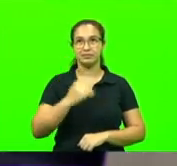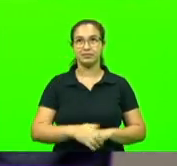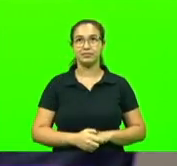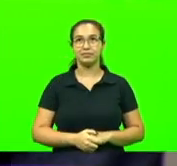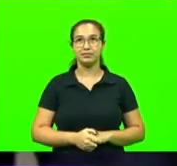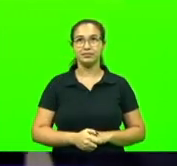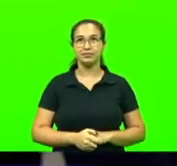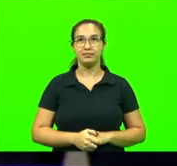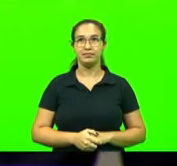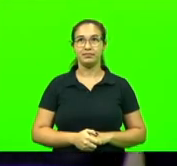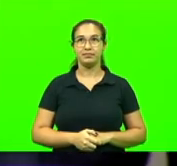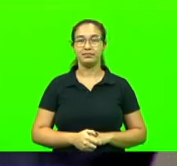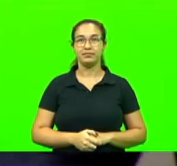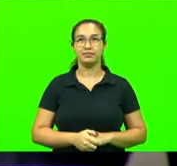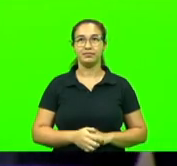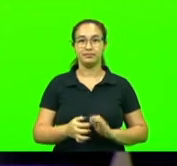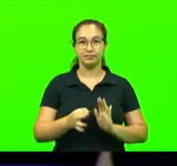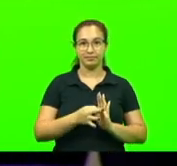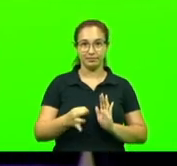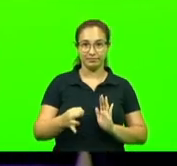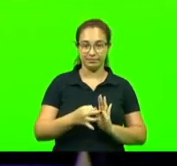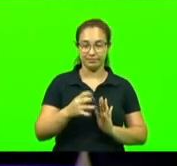parecer ao PL